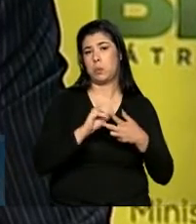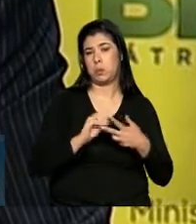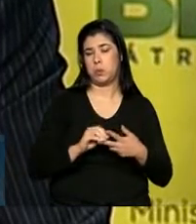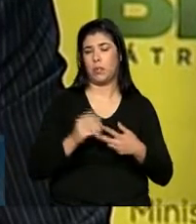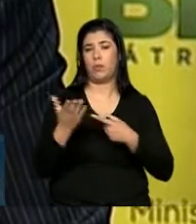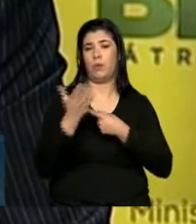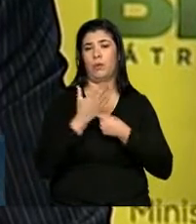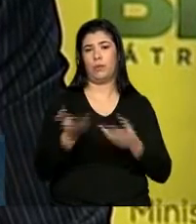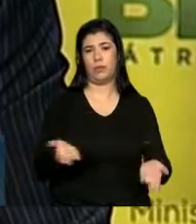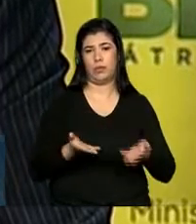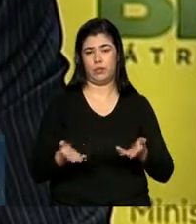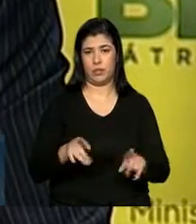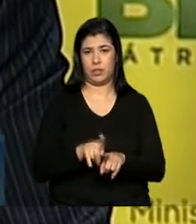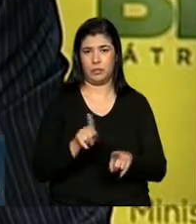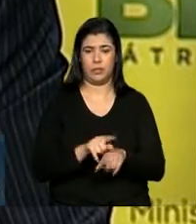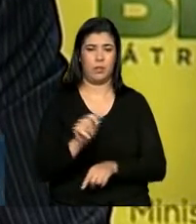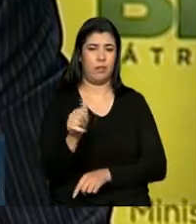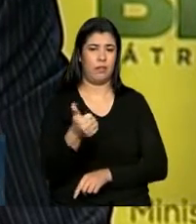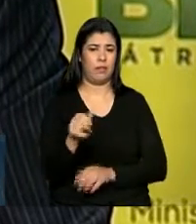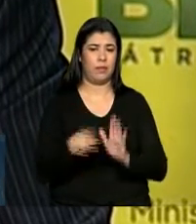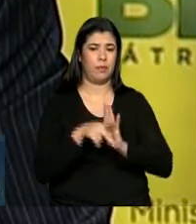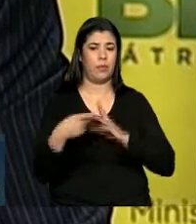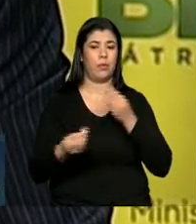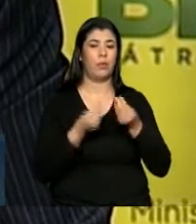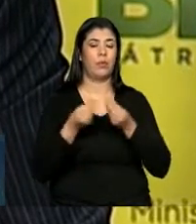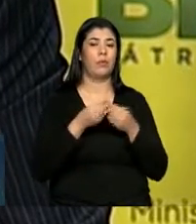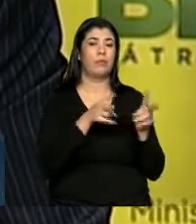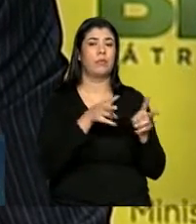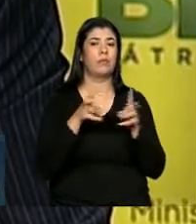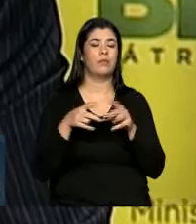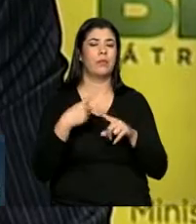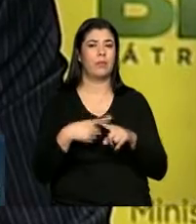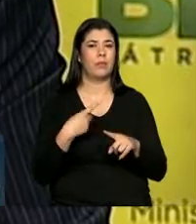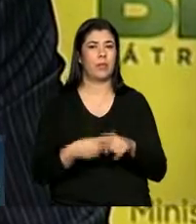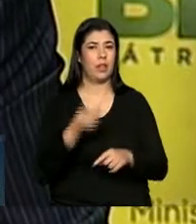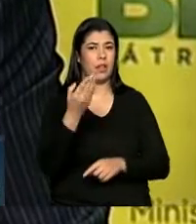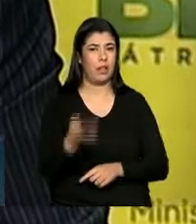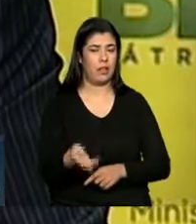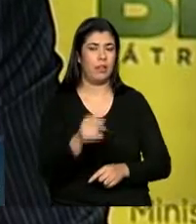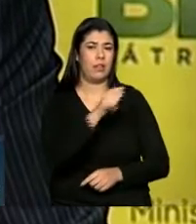nos ajudar na avaliação a poder identificar por que que aqueles